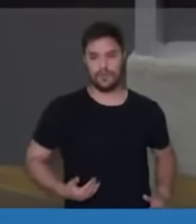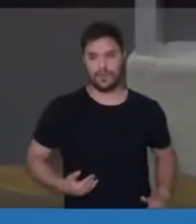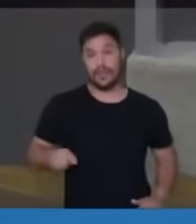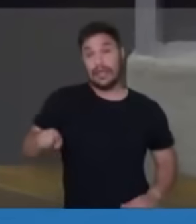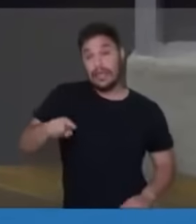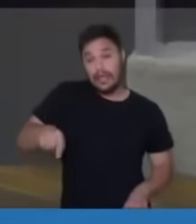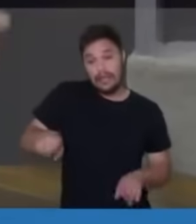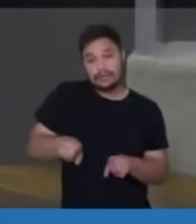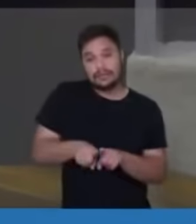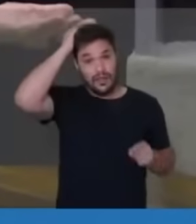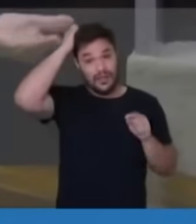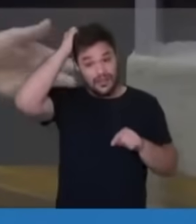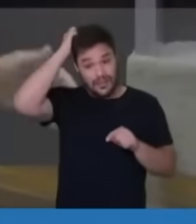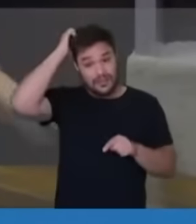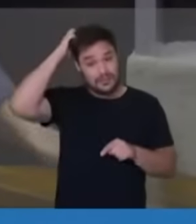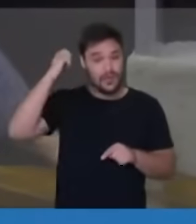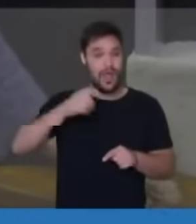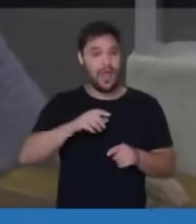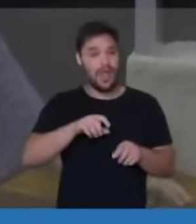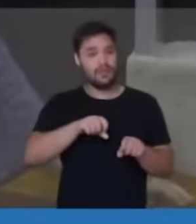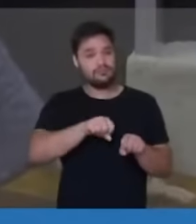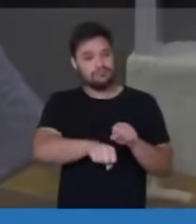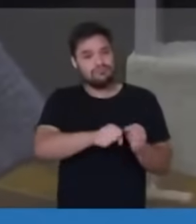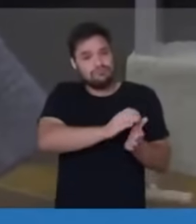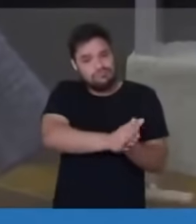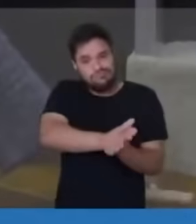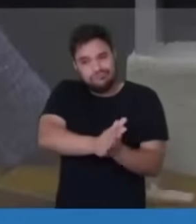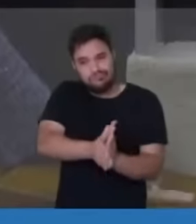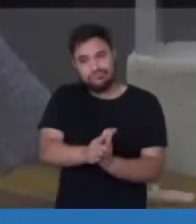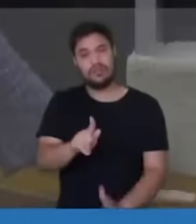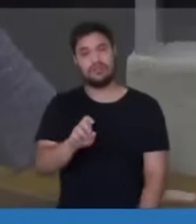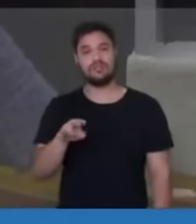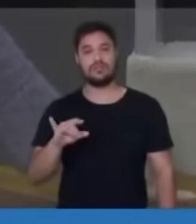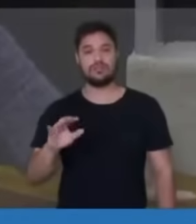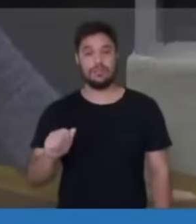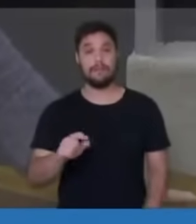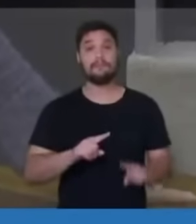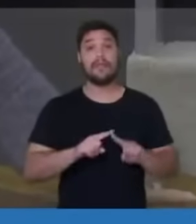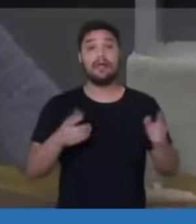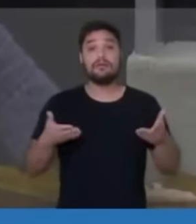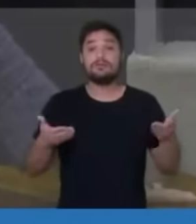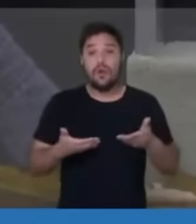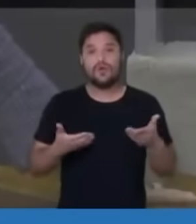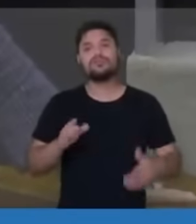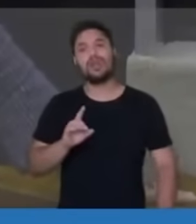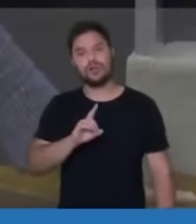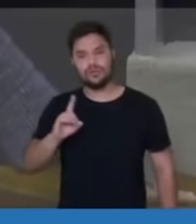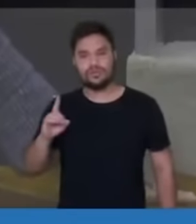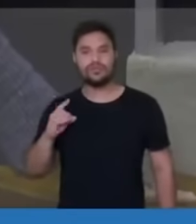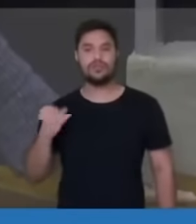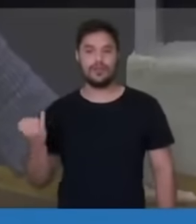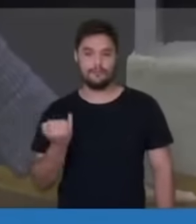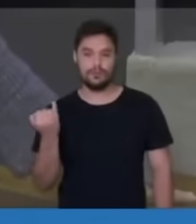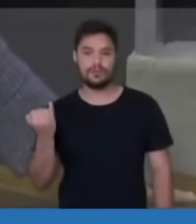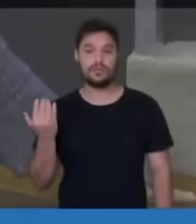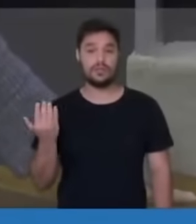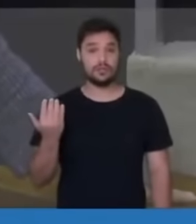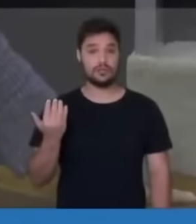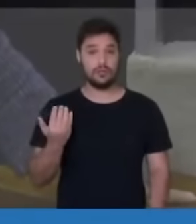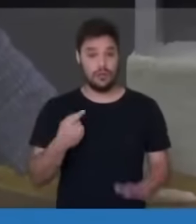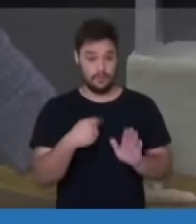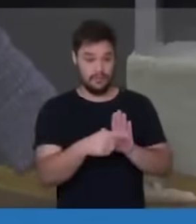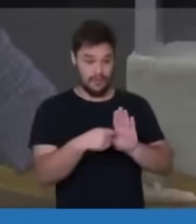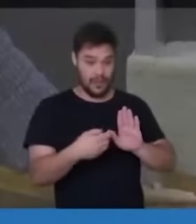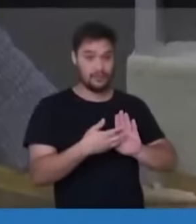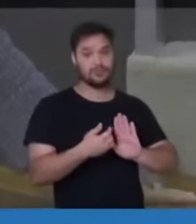acalentaram a inflação. Mas hoje foi um dia importante para que nós derrubássemos alguns vetos.